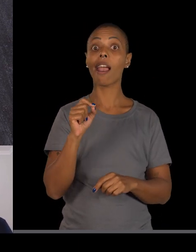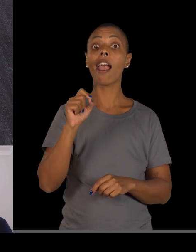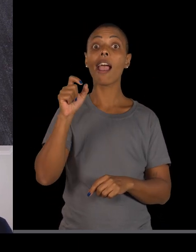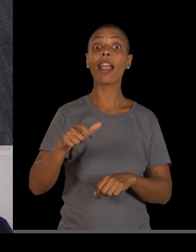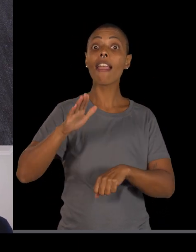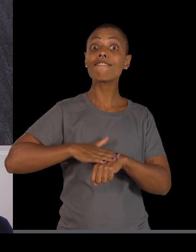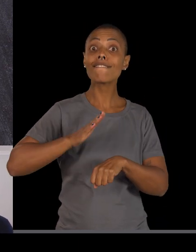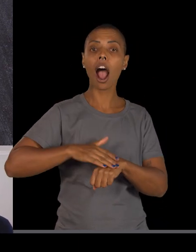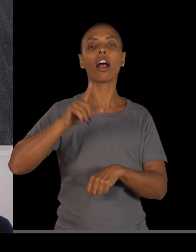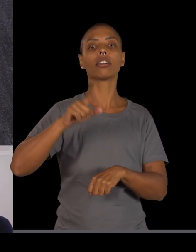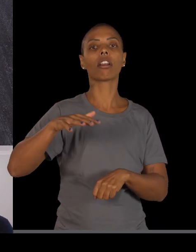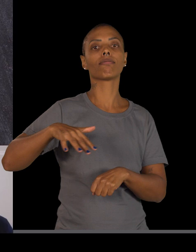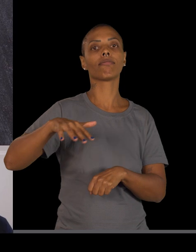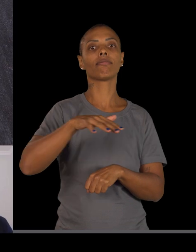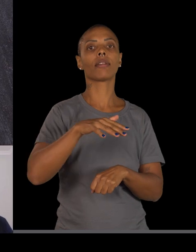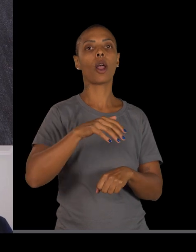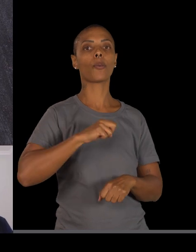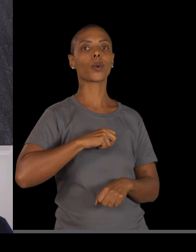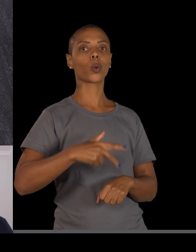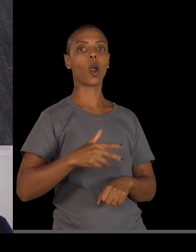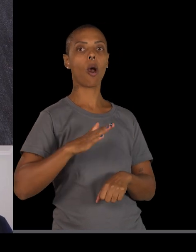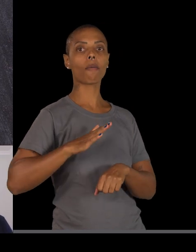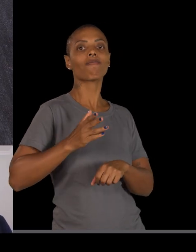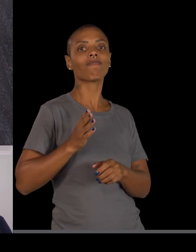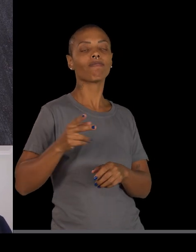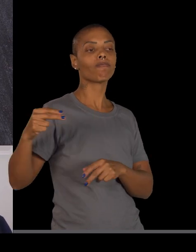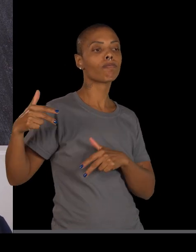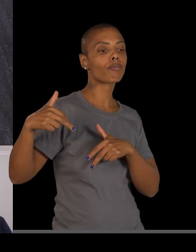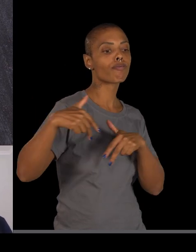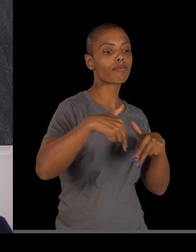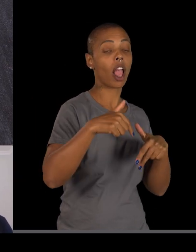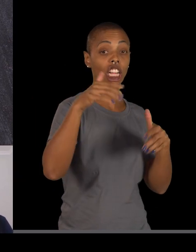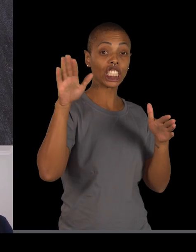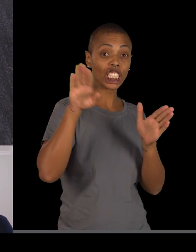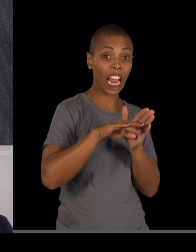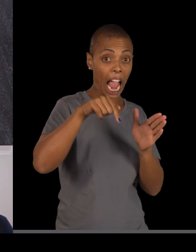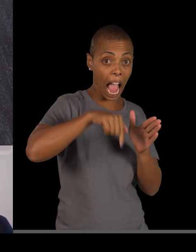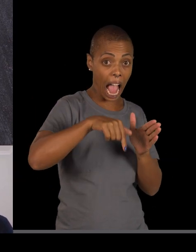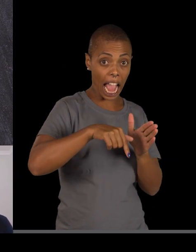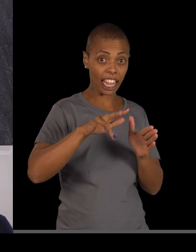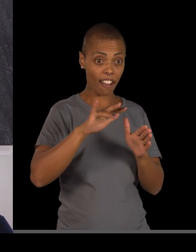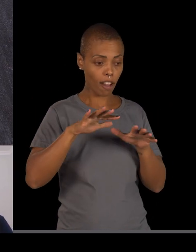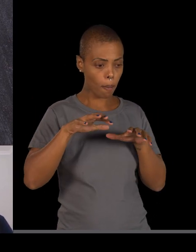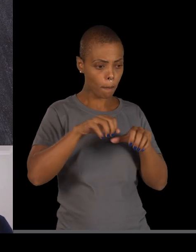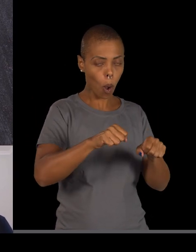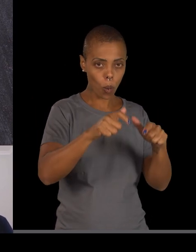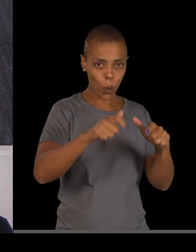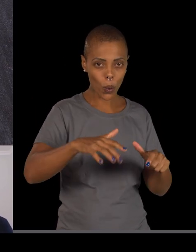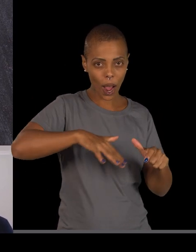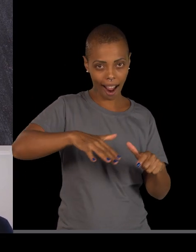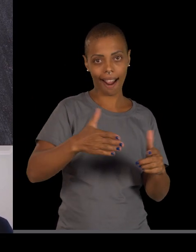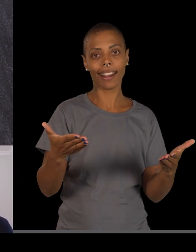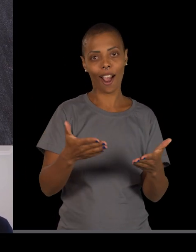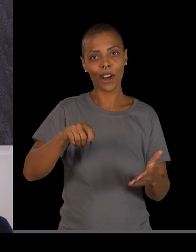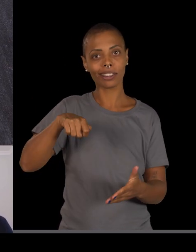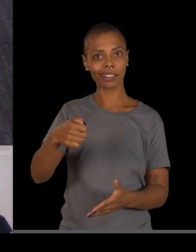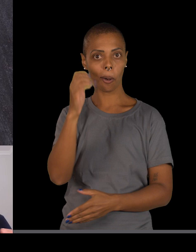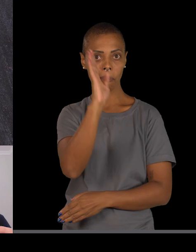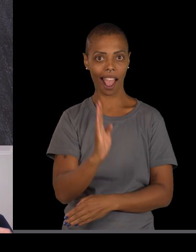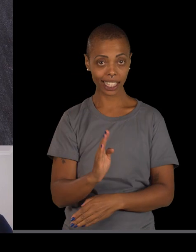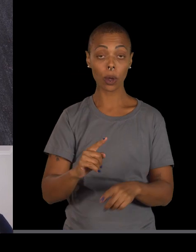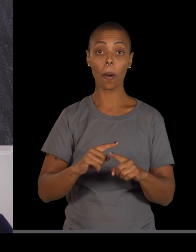empreendimento realizado pelos portugueses. Portanto, quando os portugueses eles chegam aqui para colonizar esse território que hoje a gente chama de